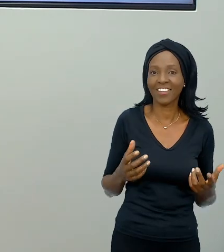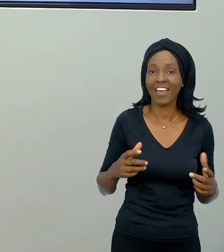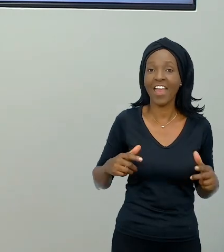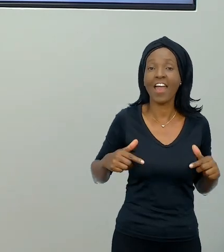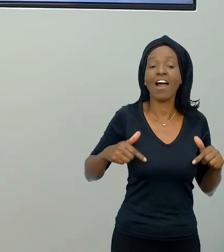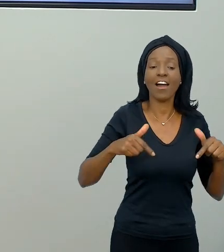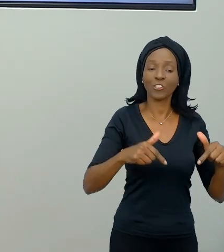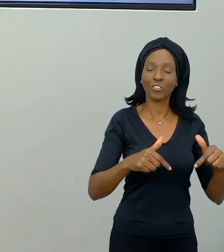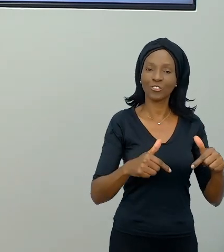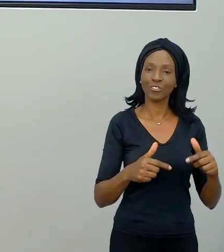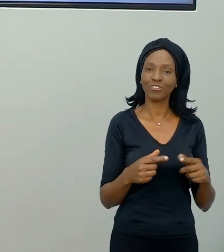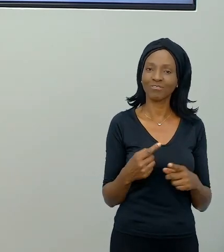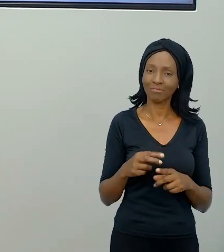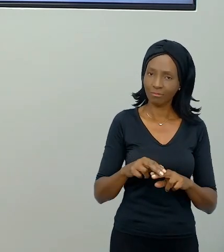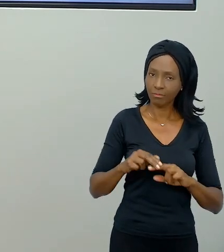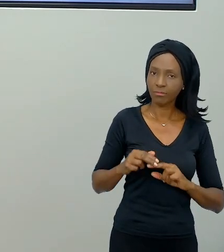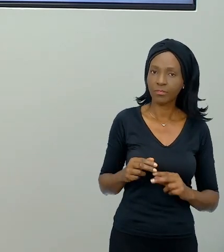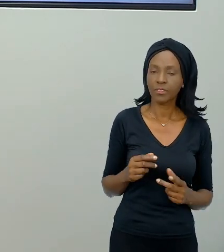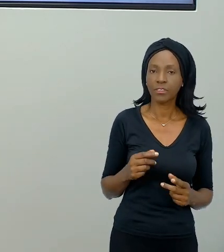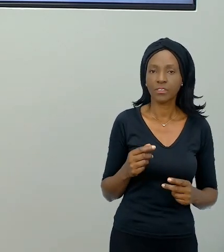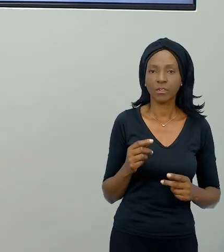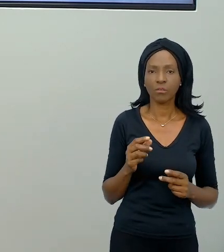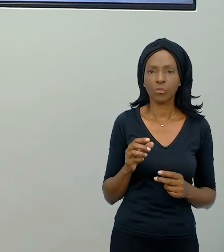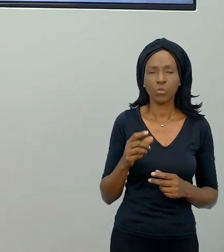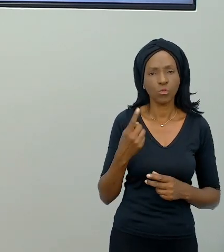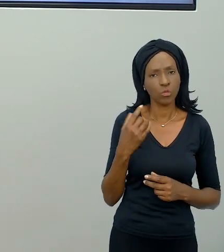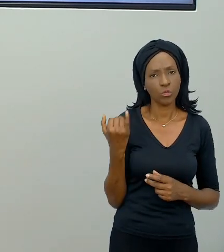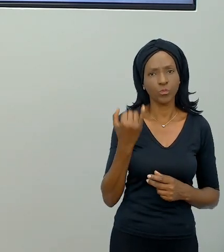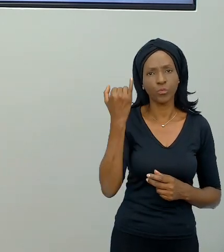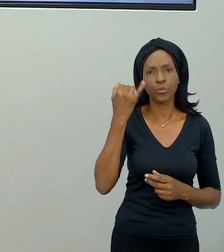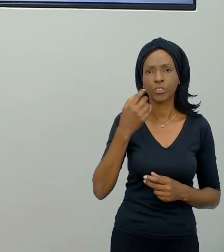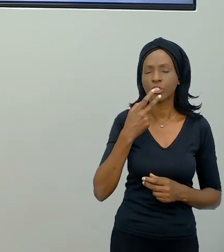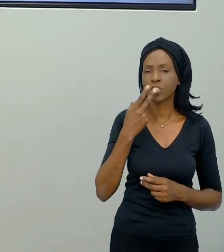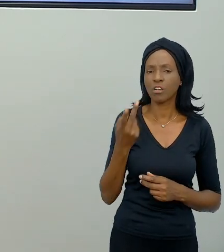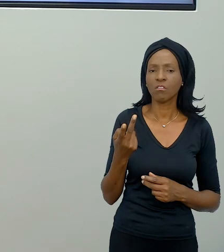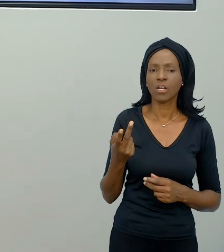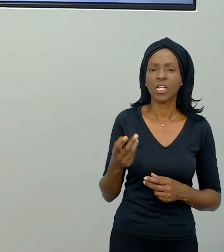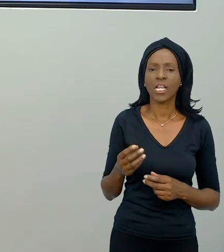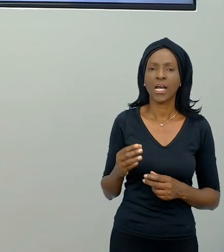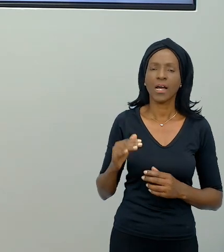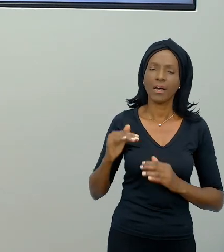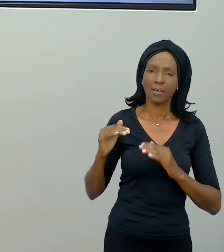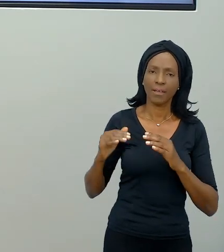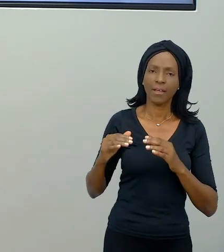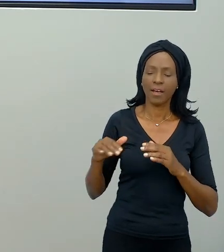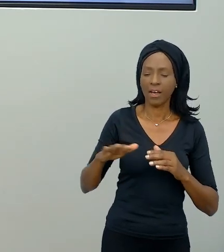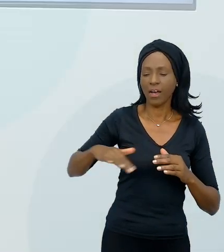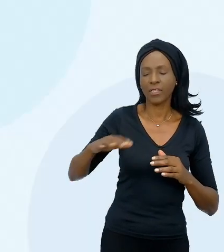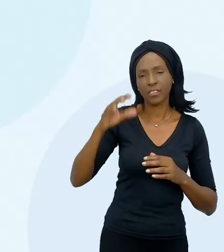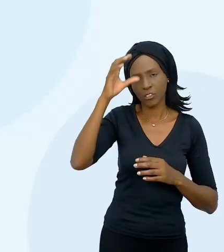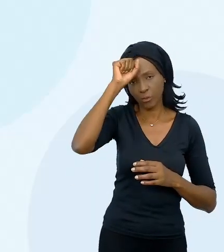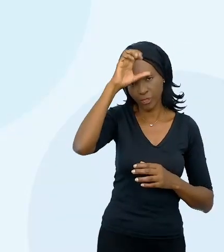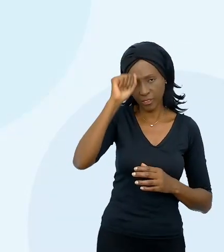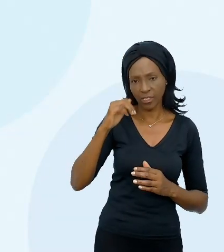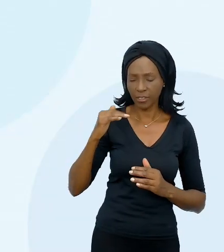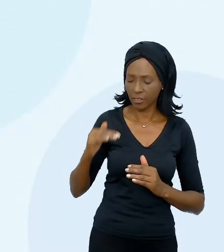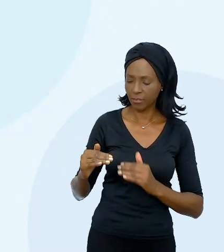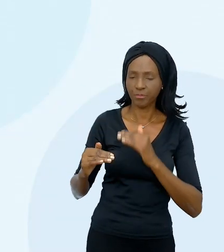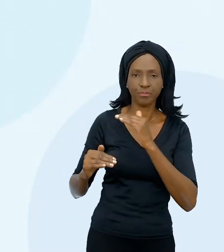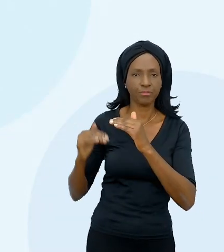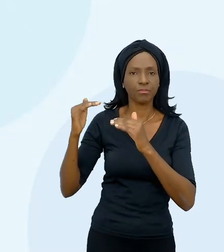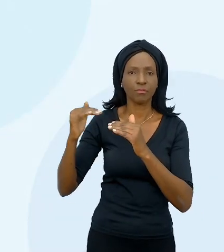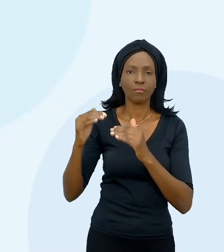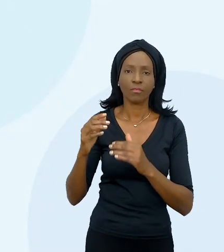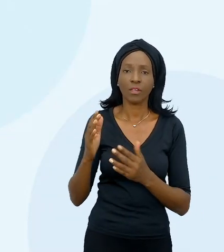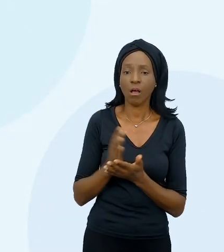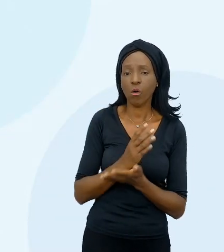ativo. Então, um aspecto aqui interessante é assim, veja, nós vamos falar então de camadas de aprendizagem. Tem coisas, professora Jaqueline, que